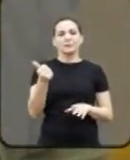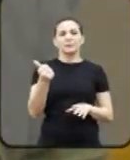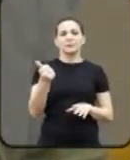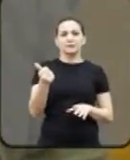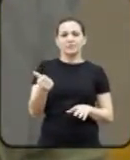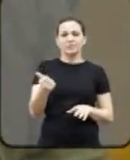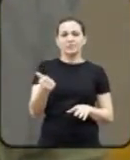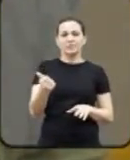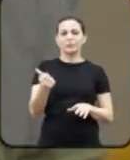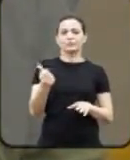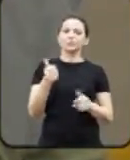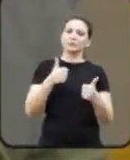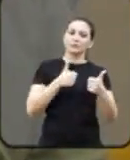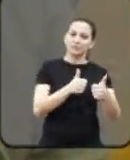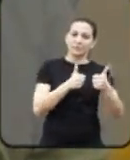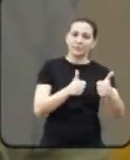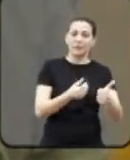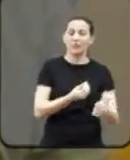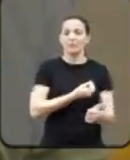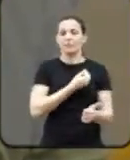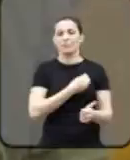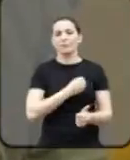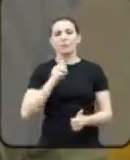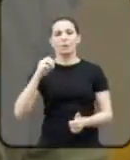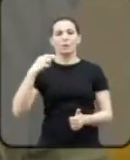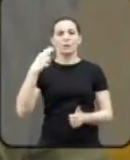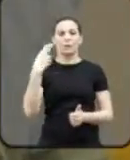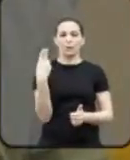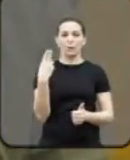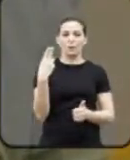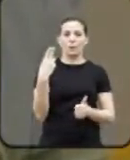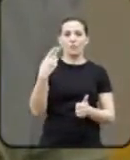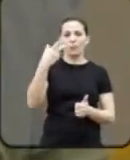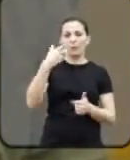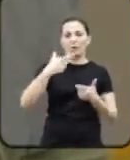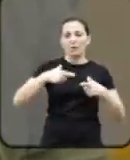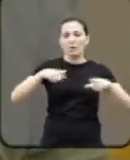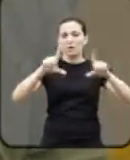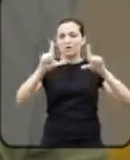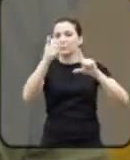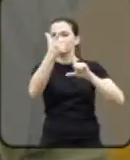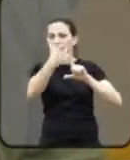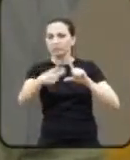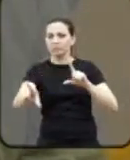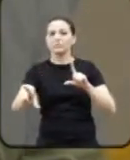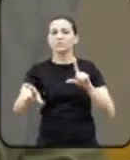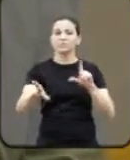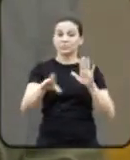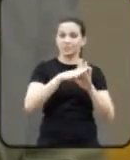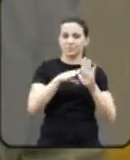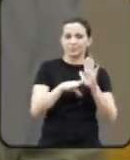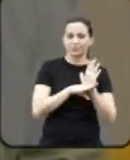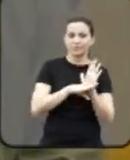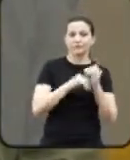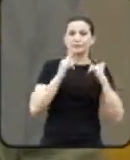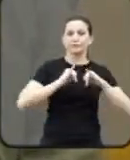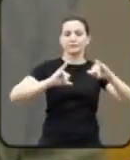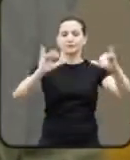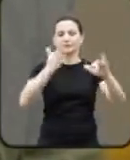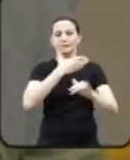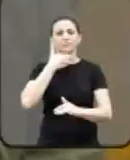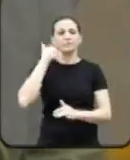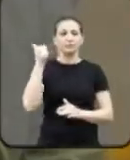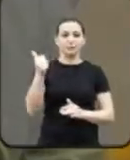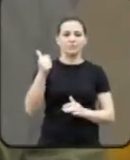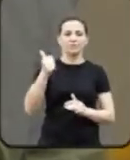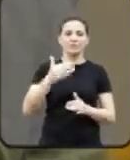fazer esse acompanhamento ou ao vivo, ou então quando dá reprise, enfim, está sendo melhor informada,